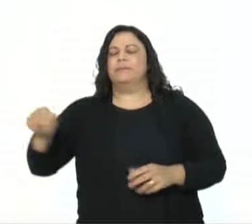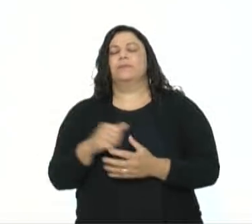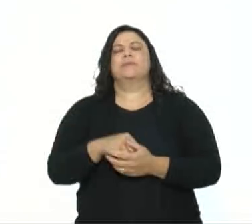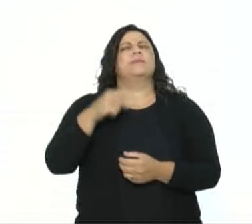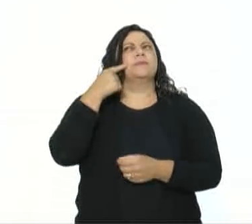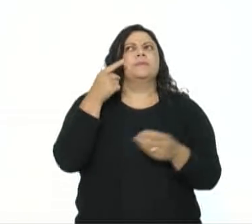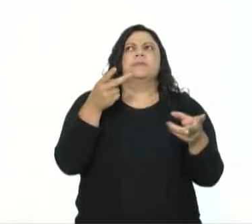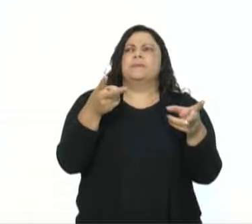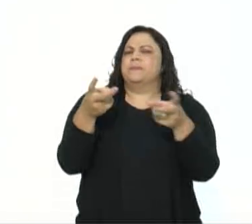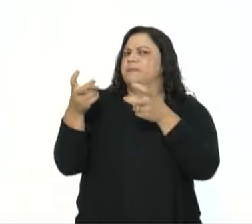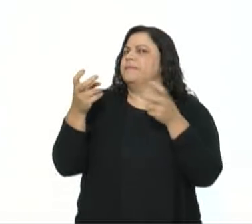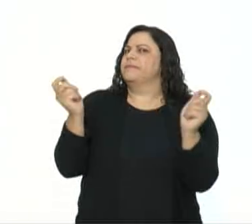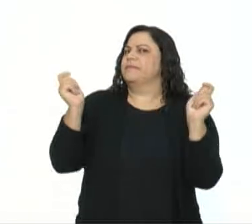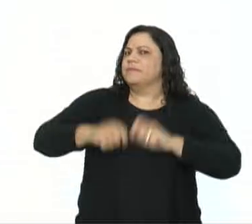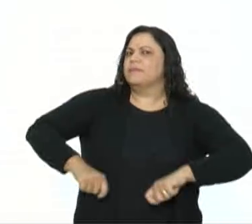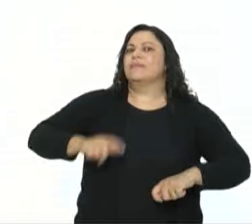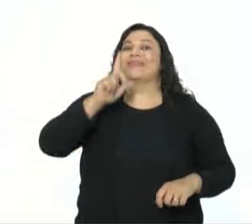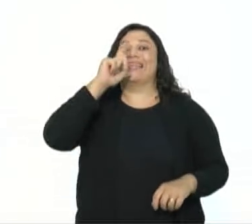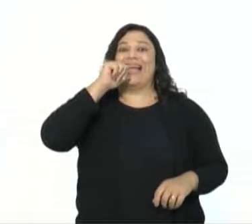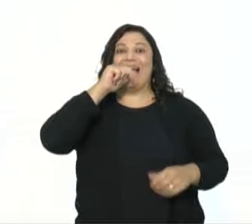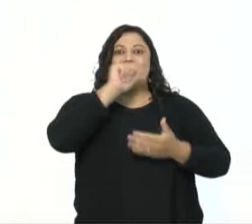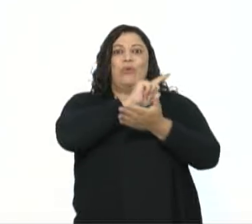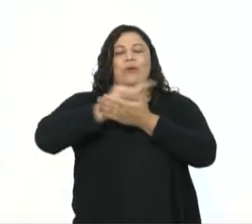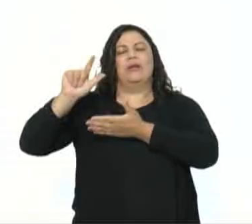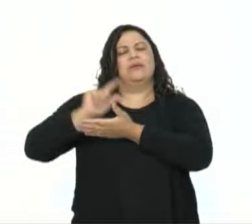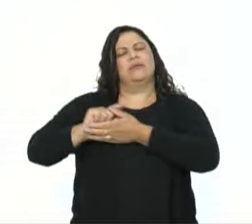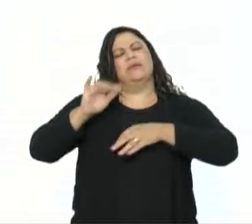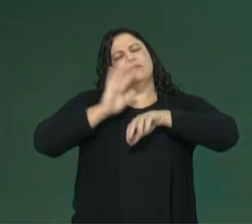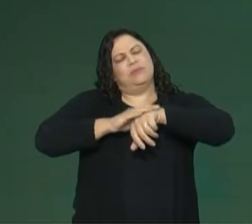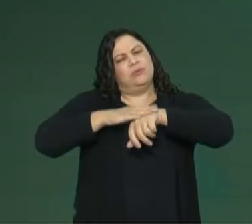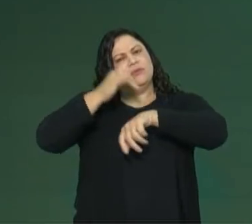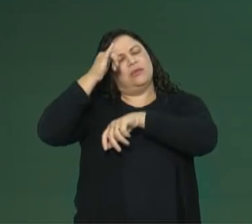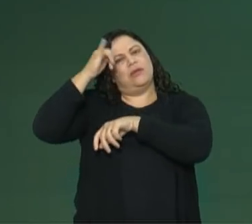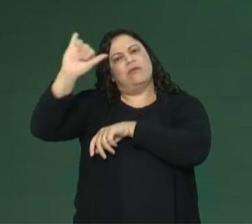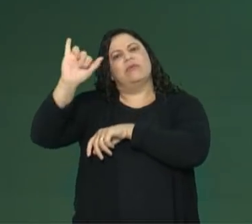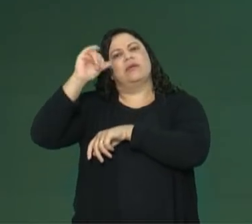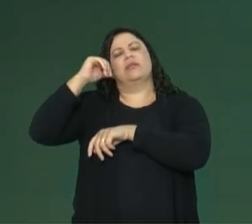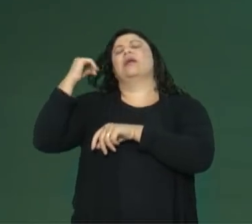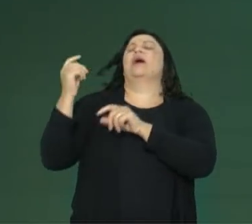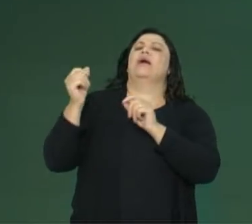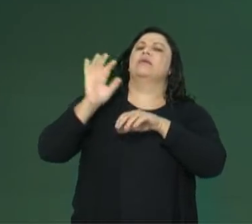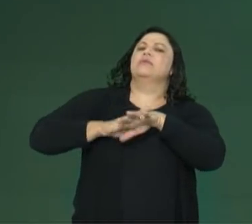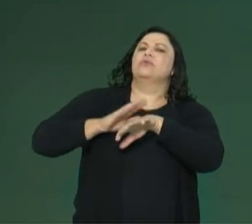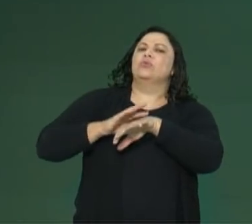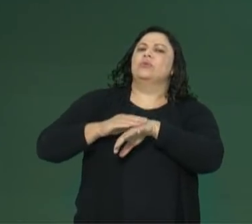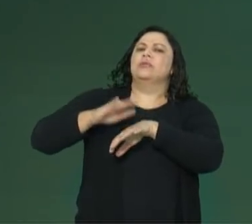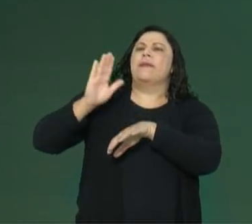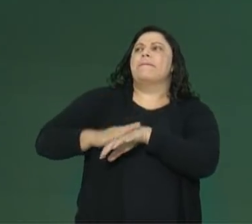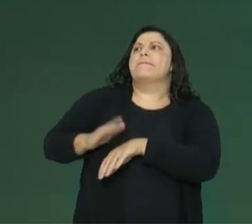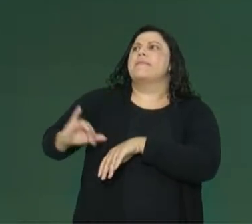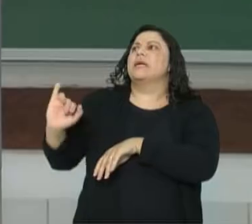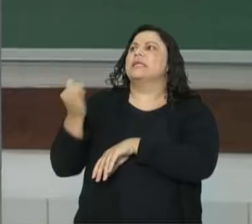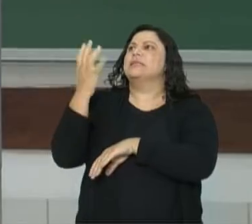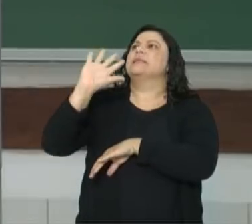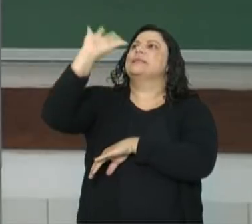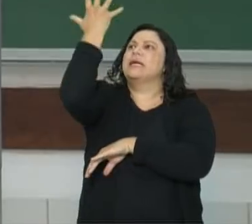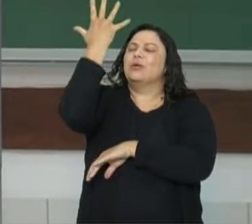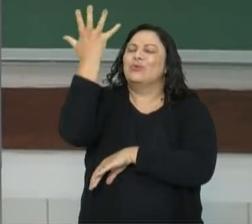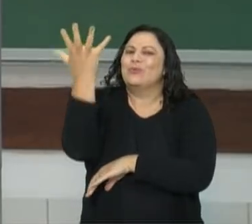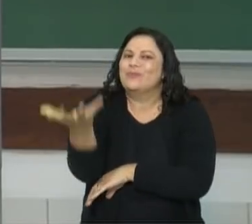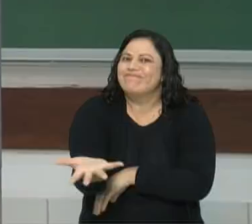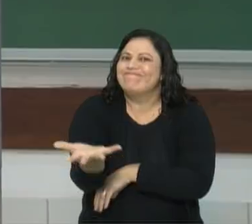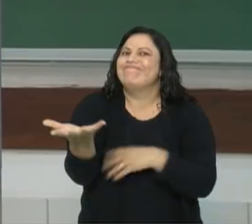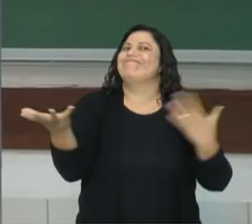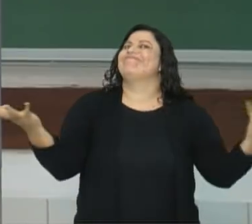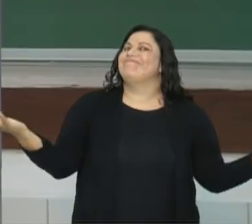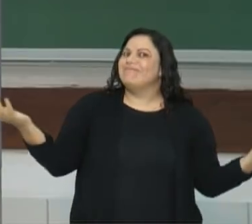básico ajuda a prevenir contra as doenças que mais acontecem na nossa população. Estamos